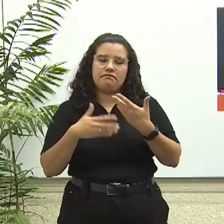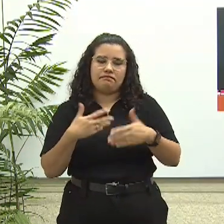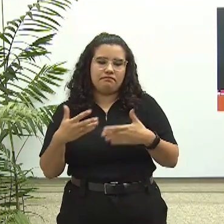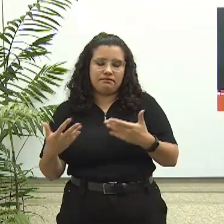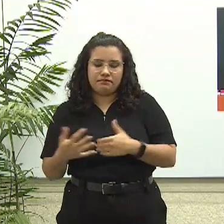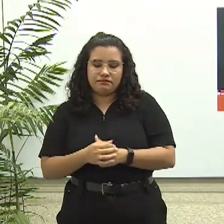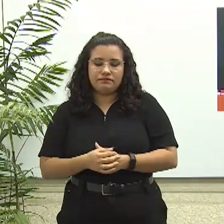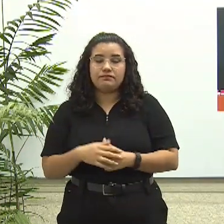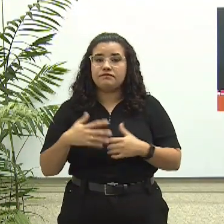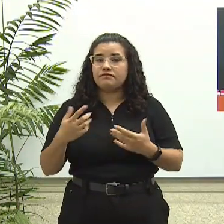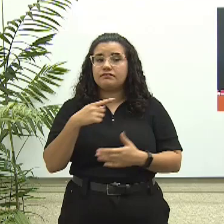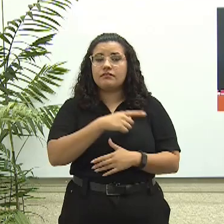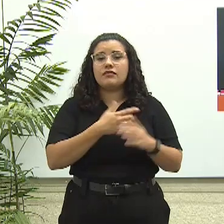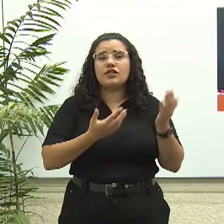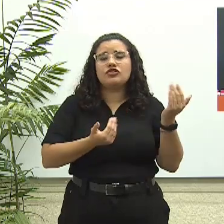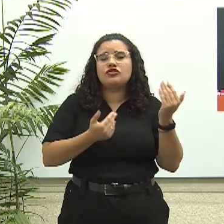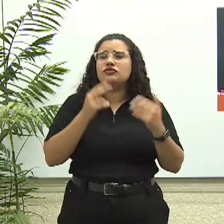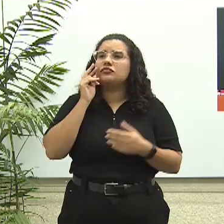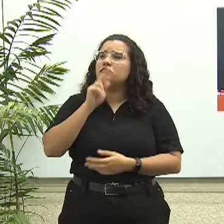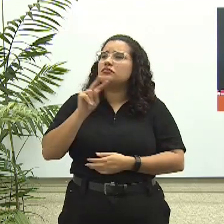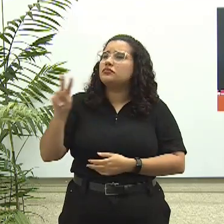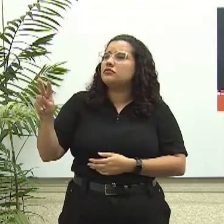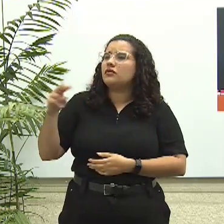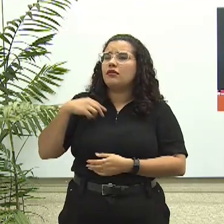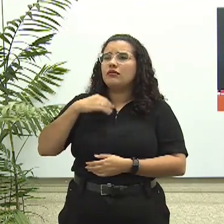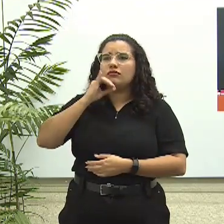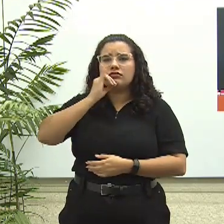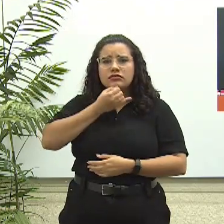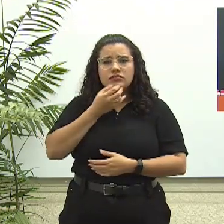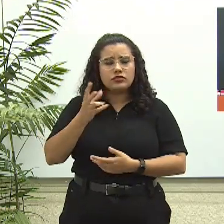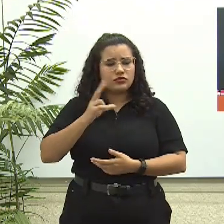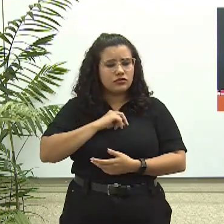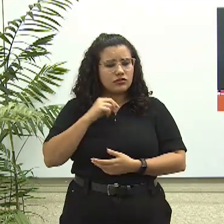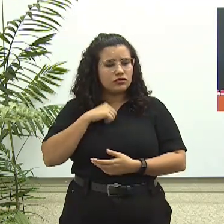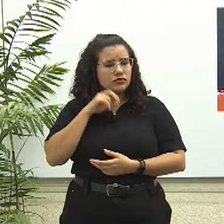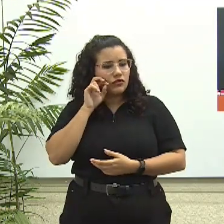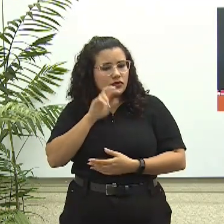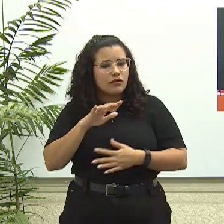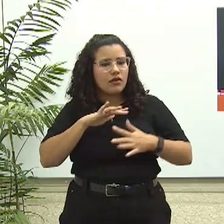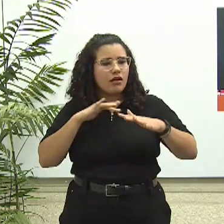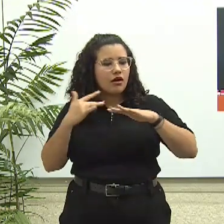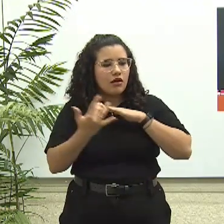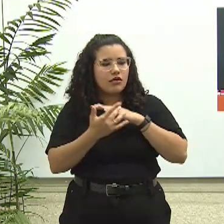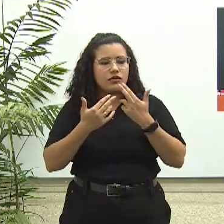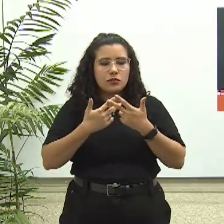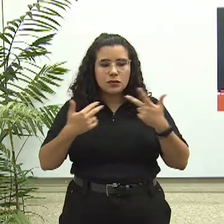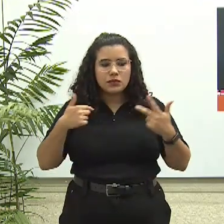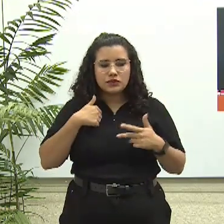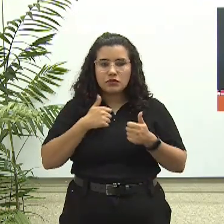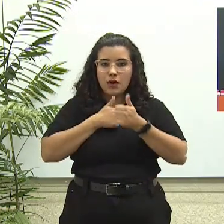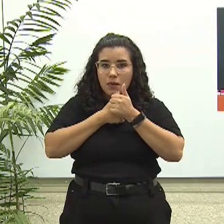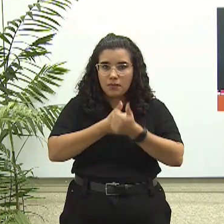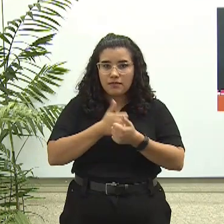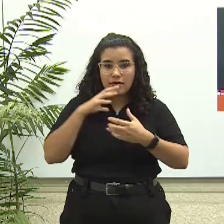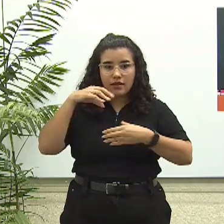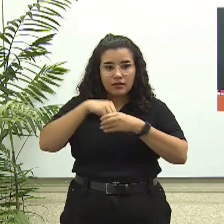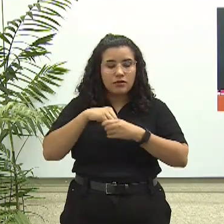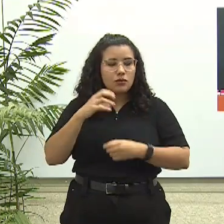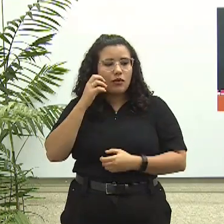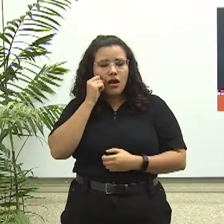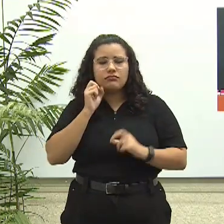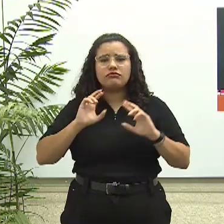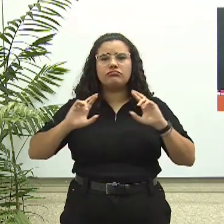esse jovem ele é depressivo porque ele fala então mas tudo que eu vejo nas redes sociais o mundo que eu acompanho dentro do quarto é